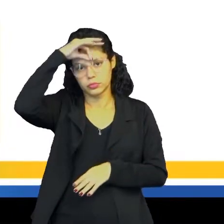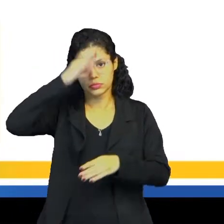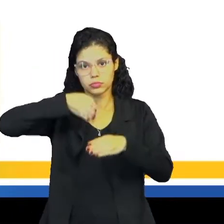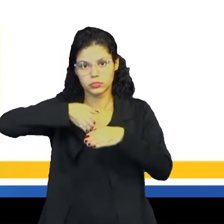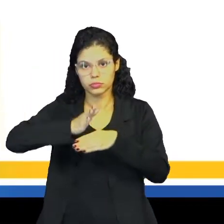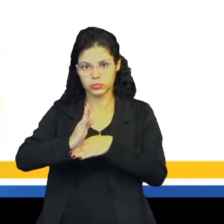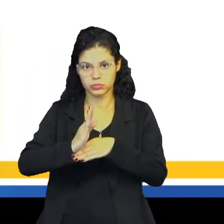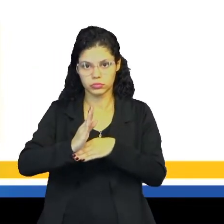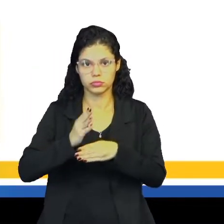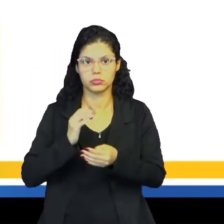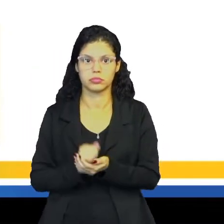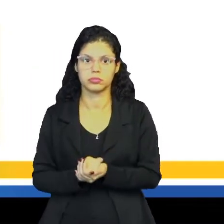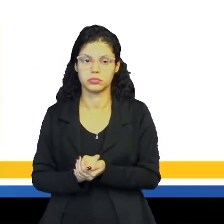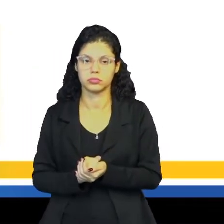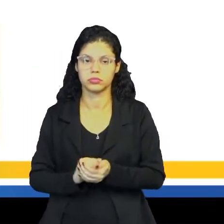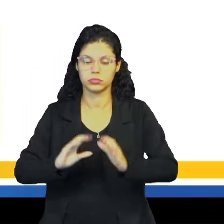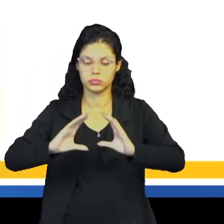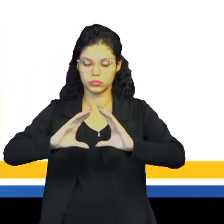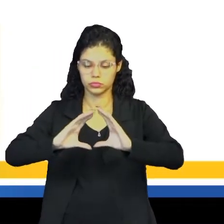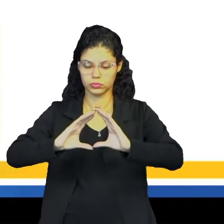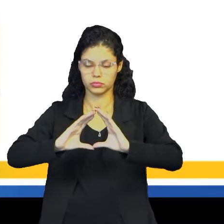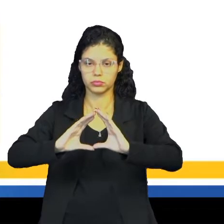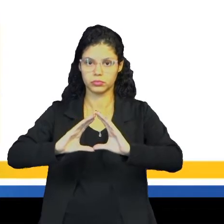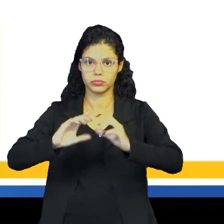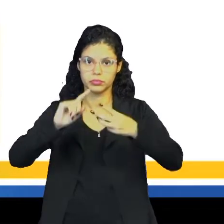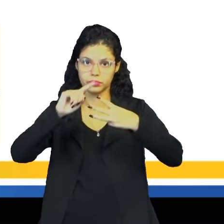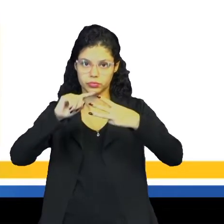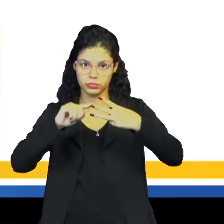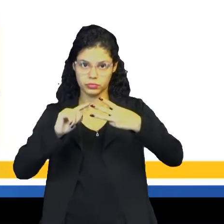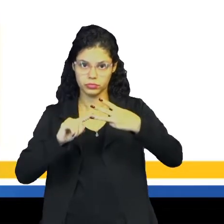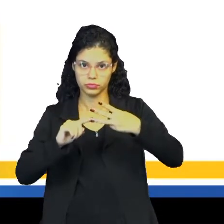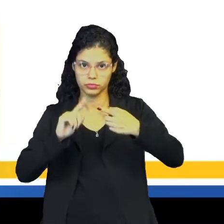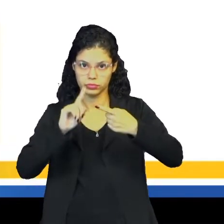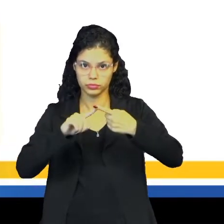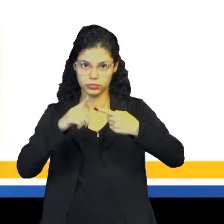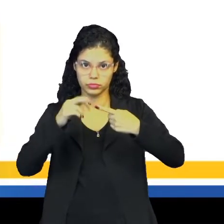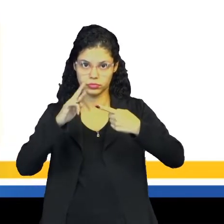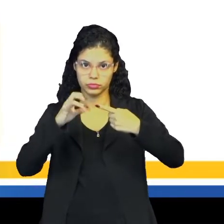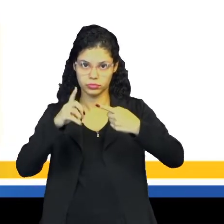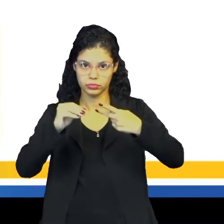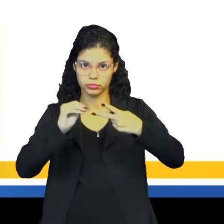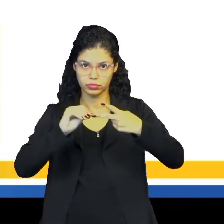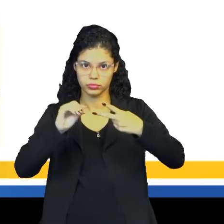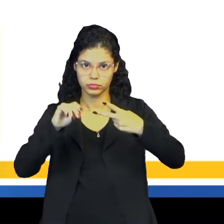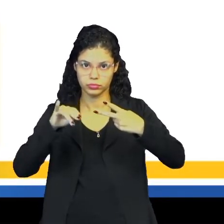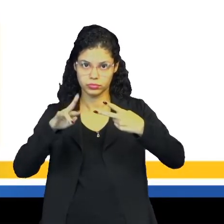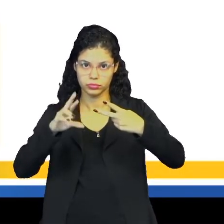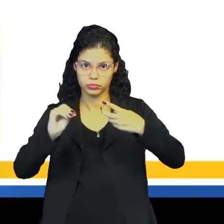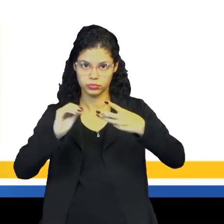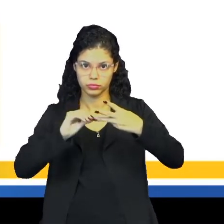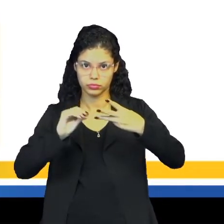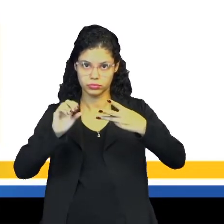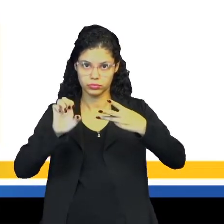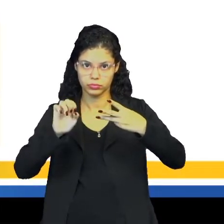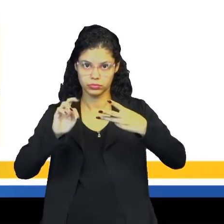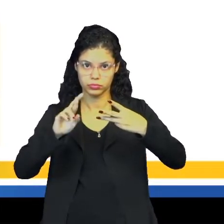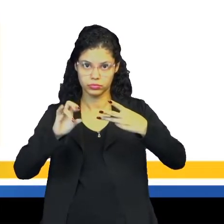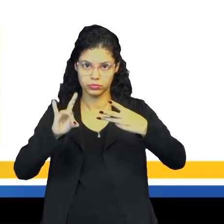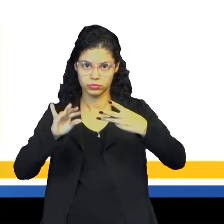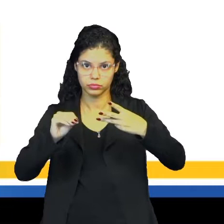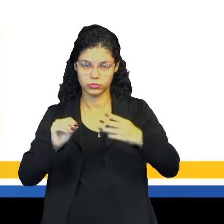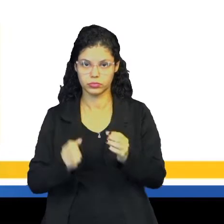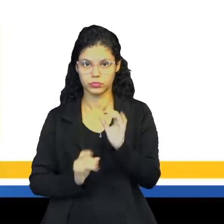miométrio. O útero é formado por 3 camadas, que é chamado de perimétrio, miométrio e endométrio. Os